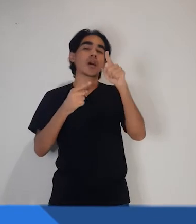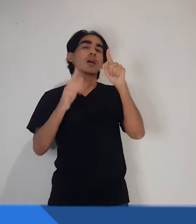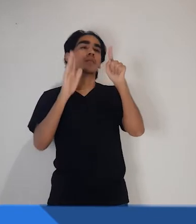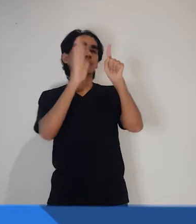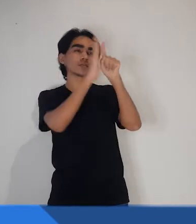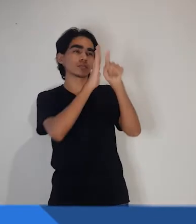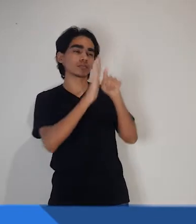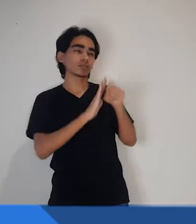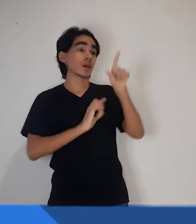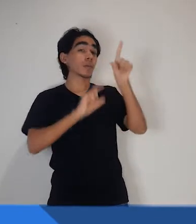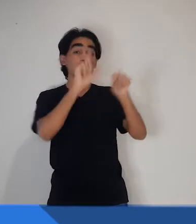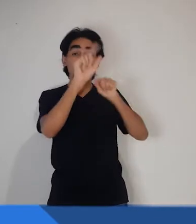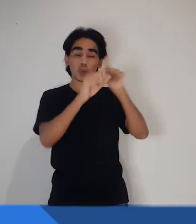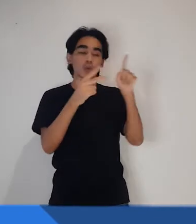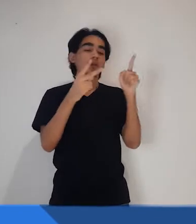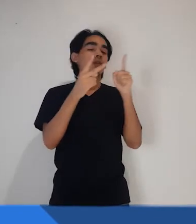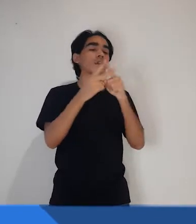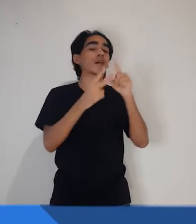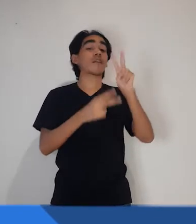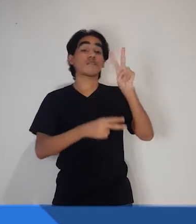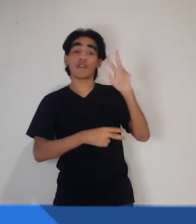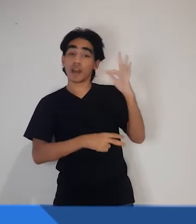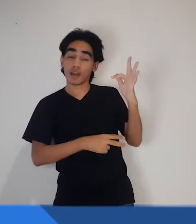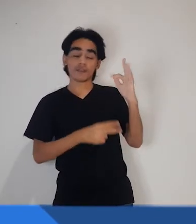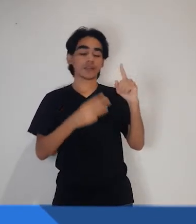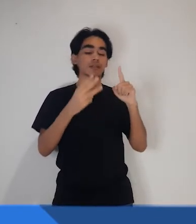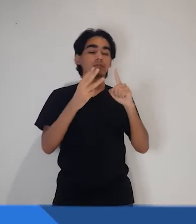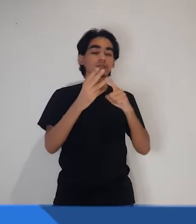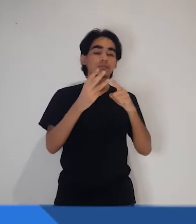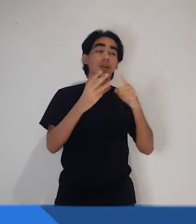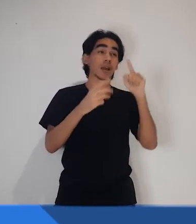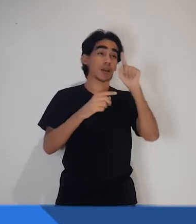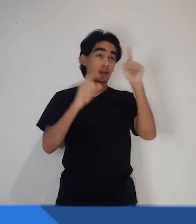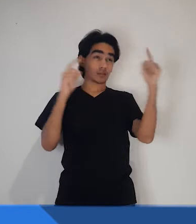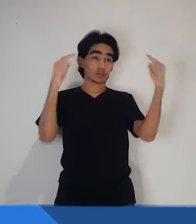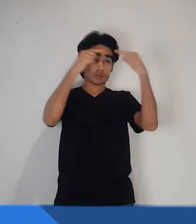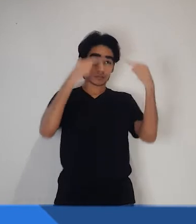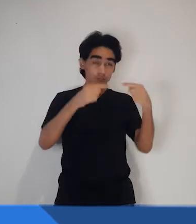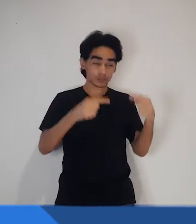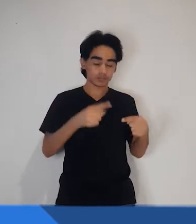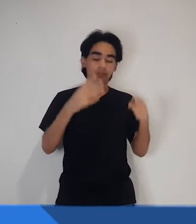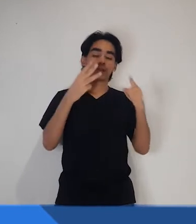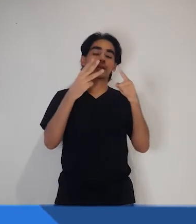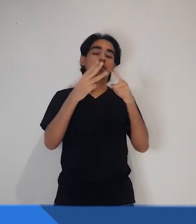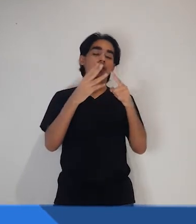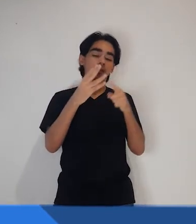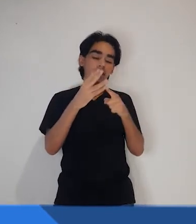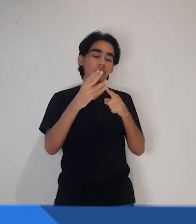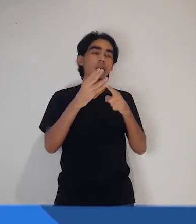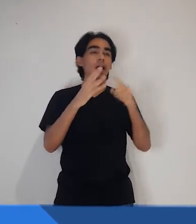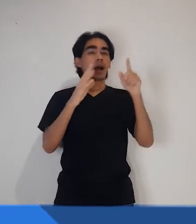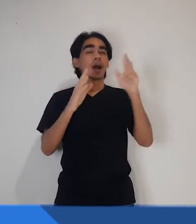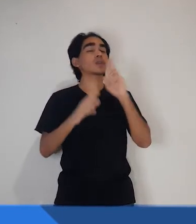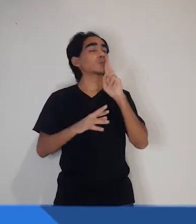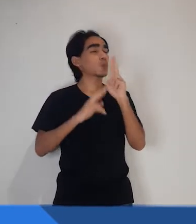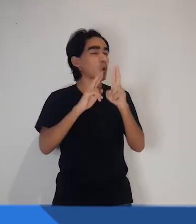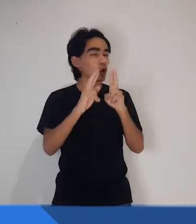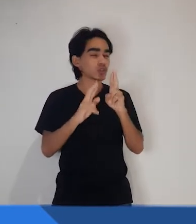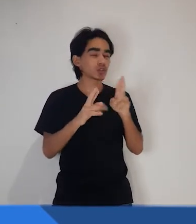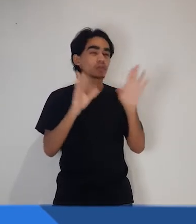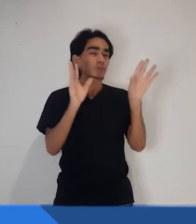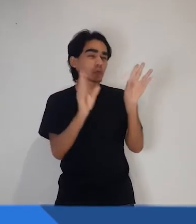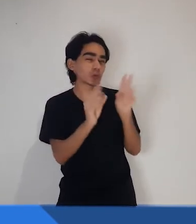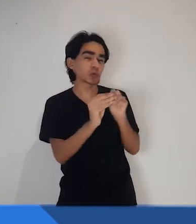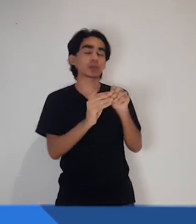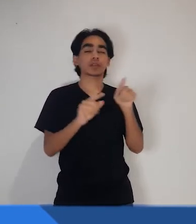escolha, uma de verdadeiro ou falso, uma associativa, uma de resposta curta, uma de arrastar e soltar